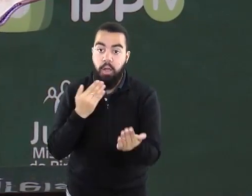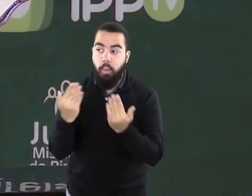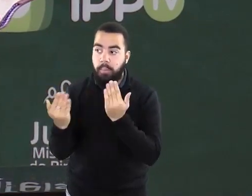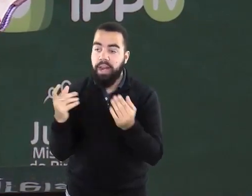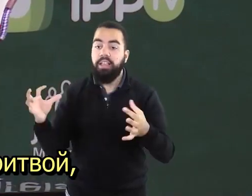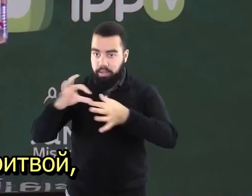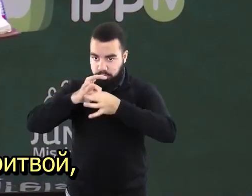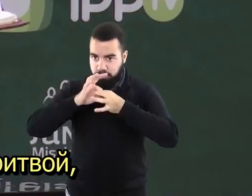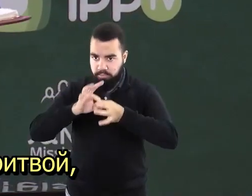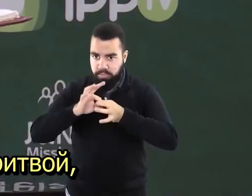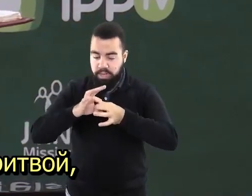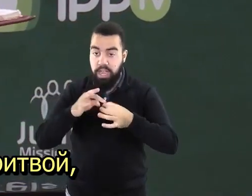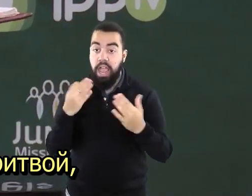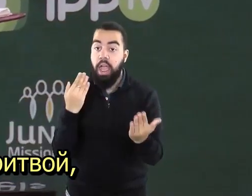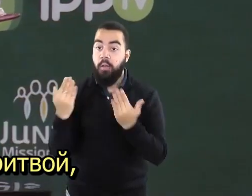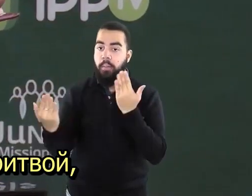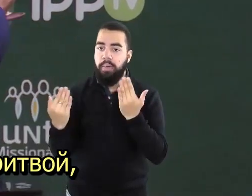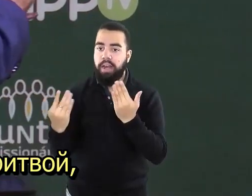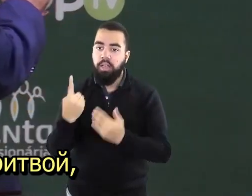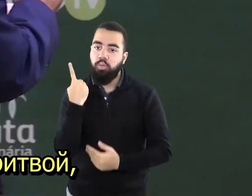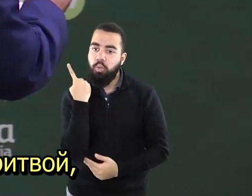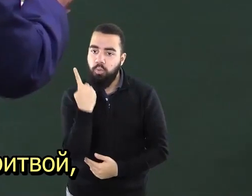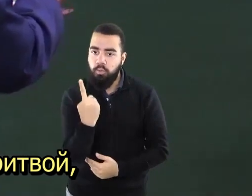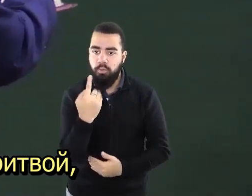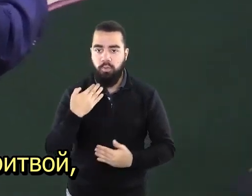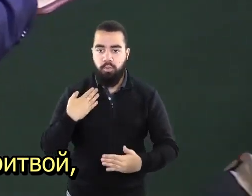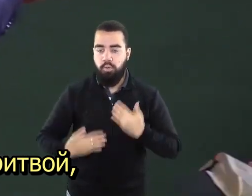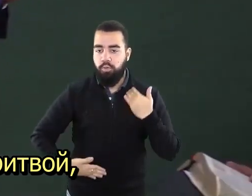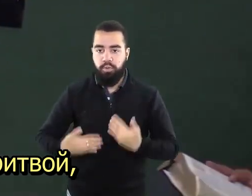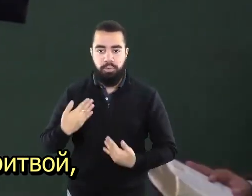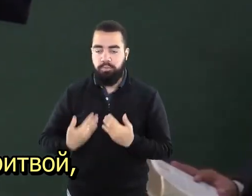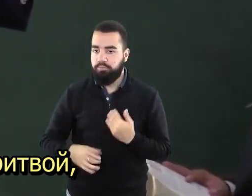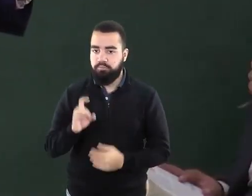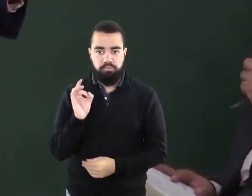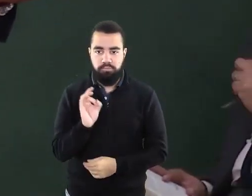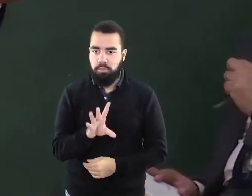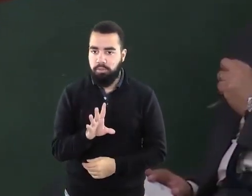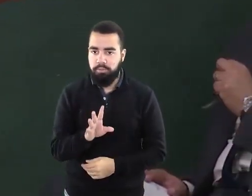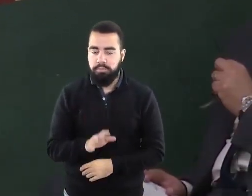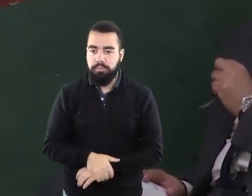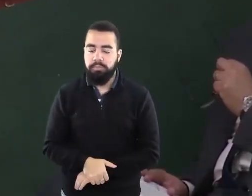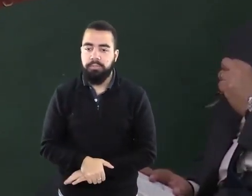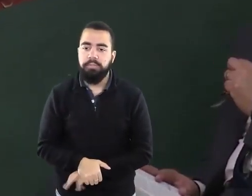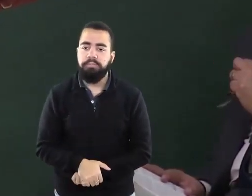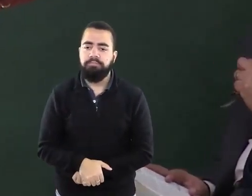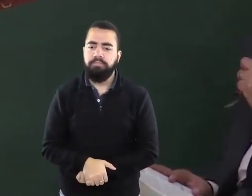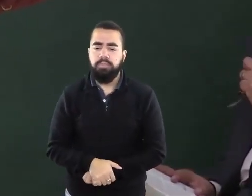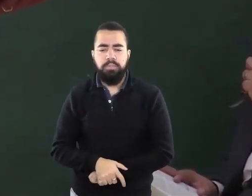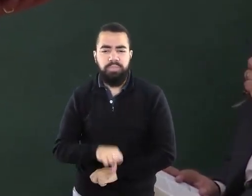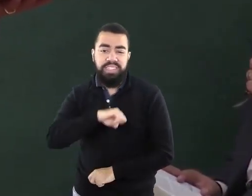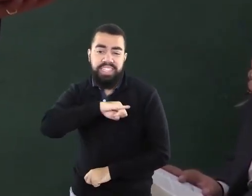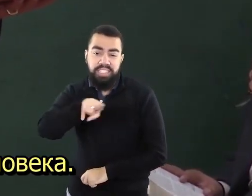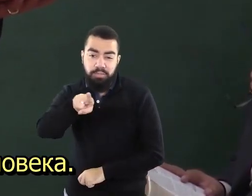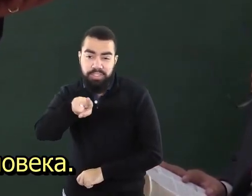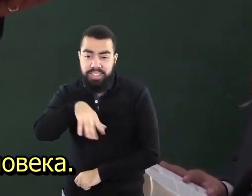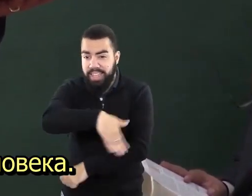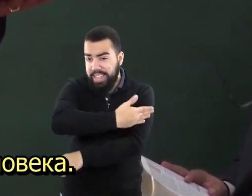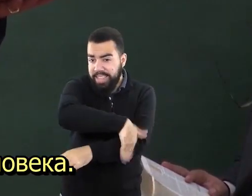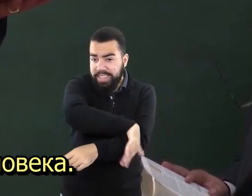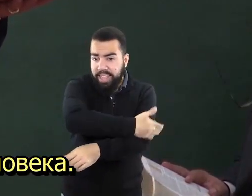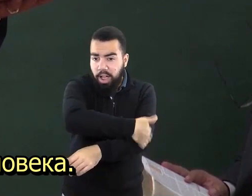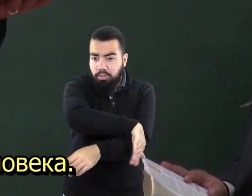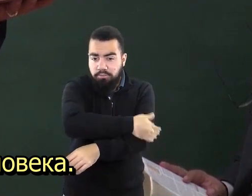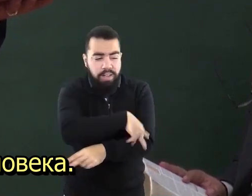loucura. Se você passar pela rua, ver uma pessoa pegando um estilete e cortando a própria carne, você pode